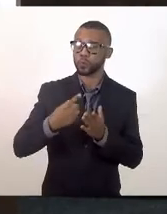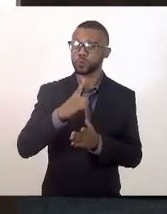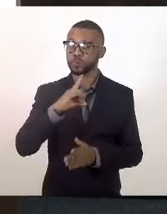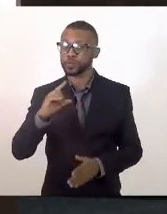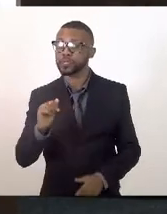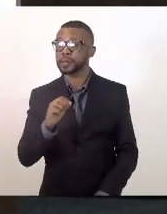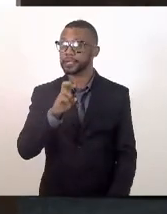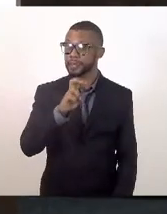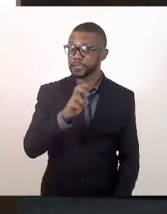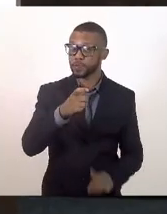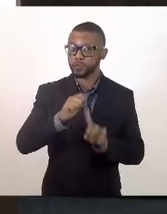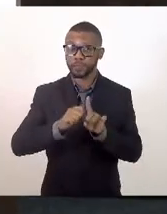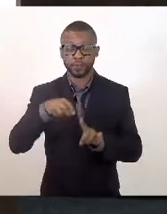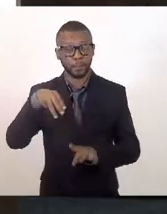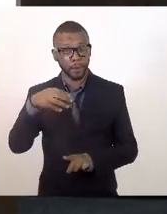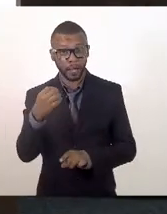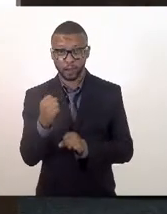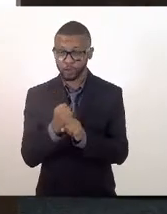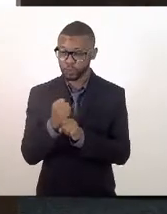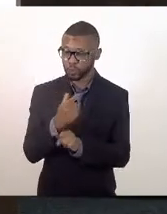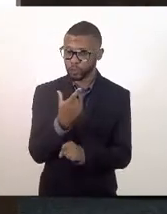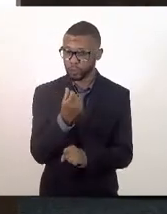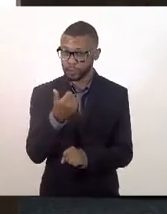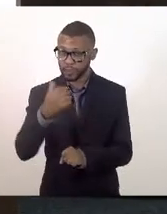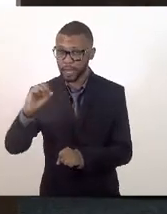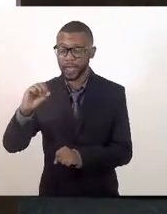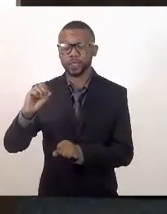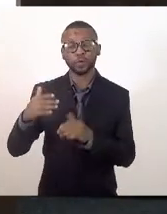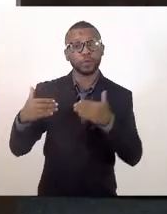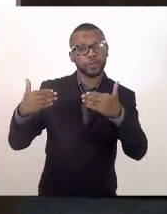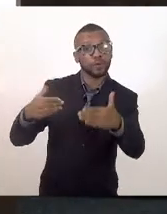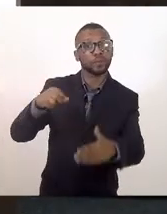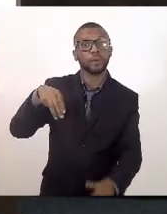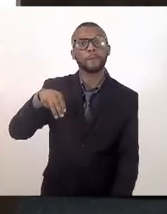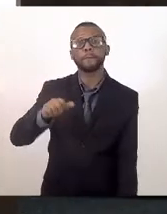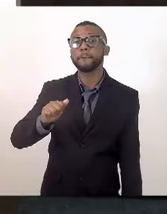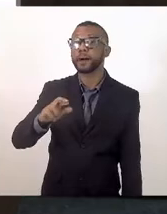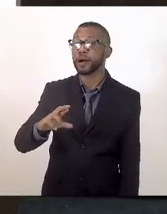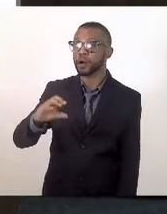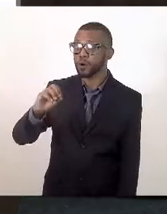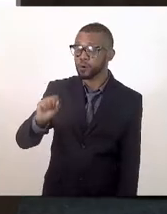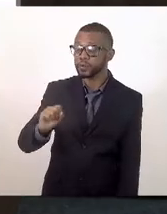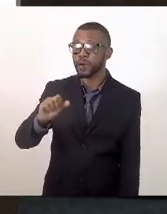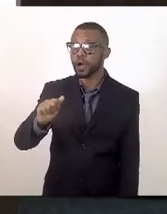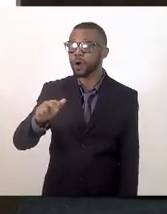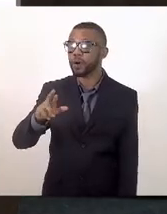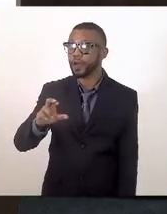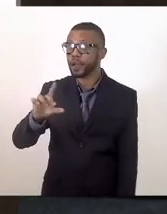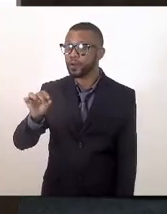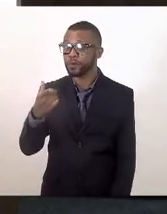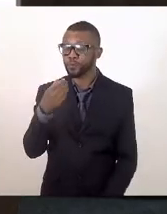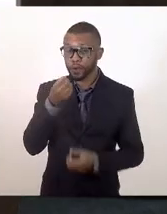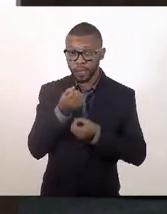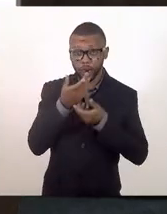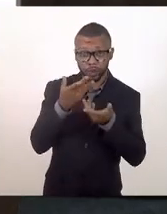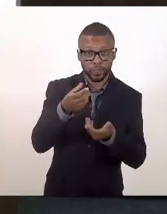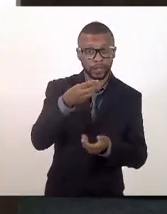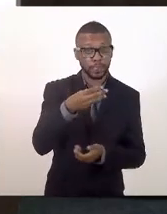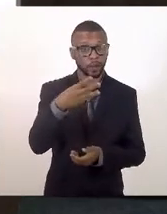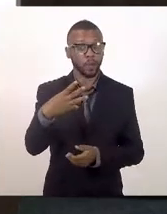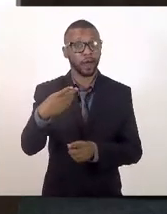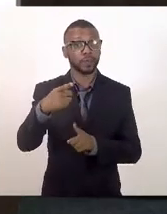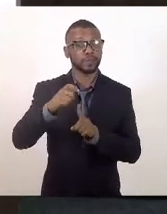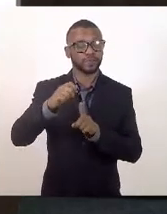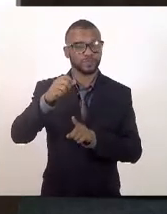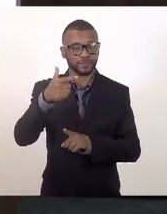5/5/2010, o ministro Marco Aurélio foi relator da DI 3421 no